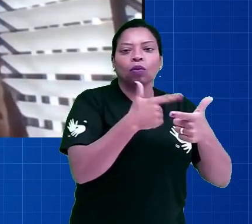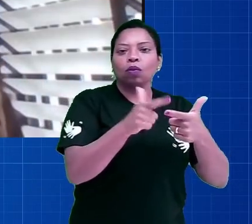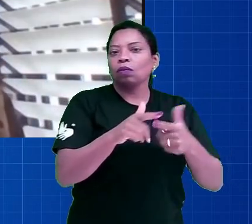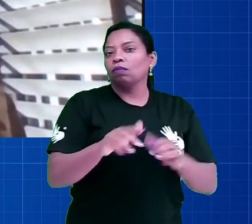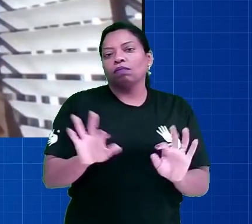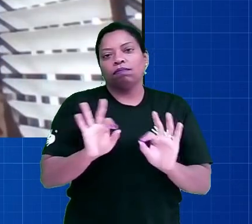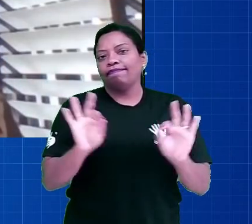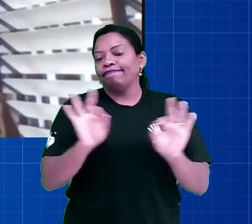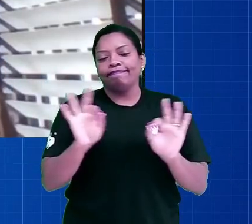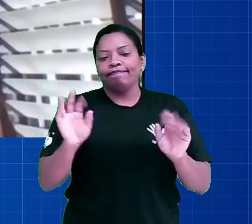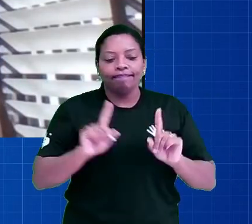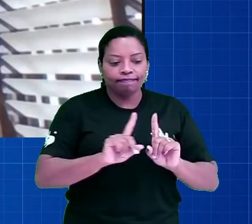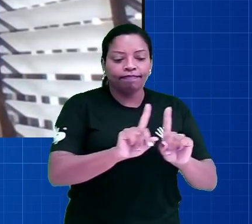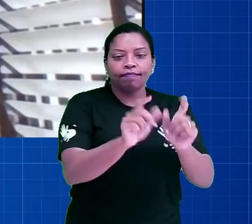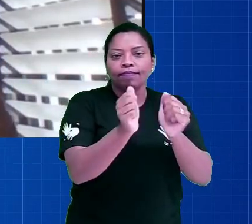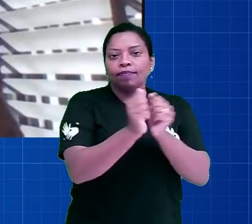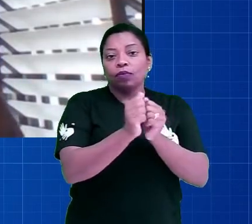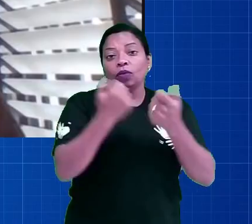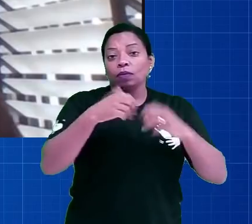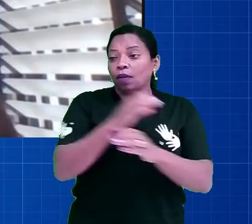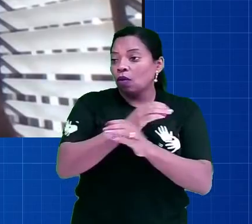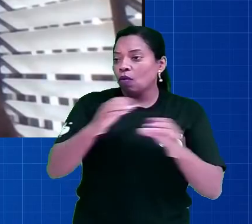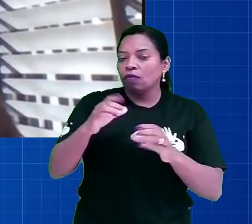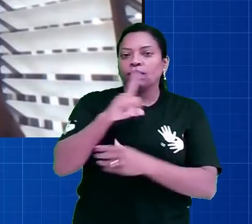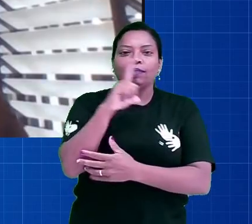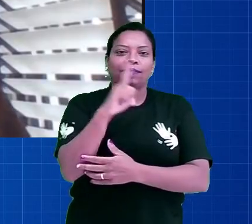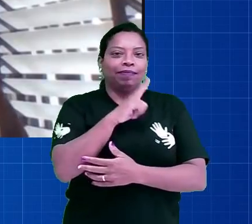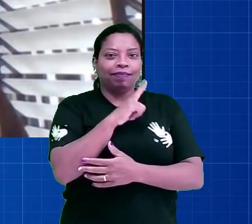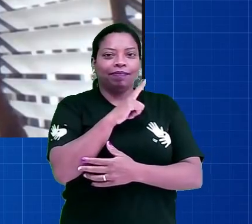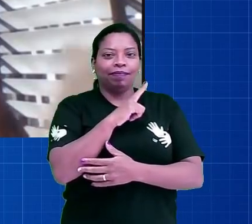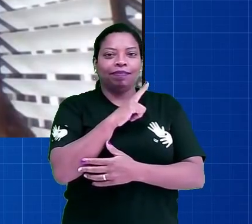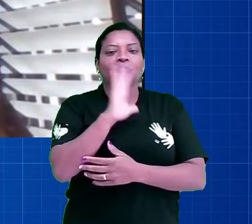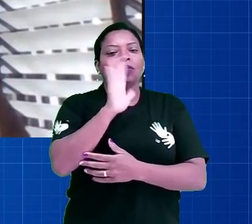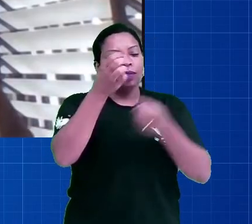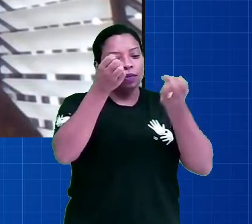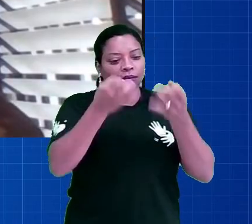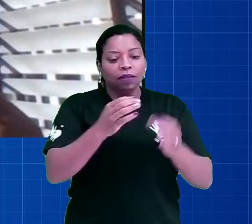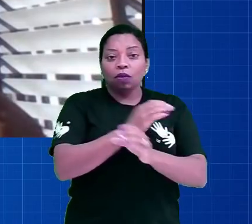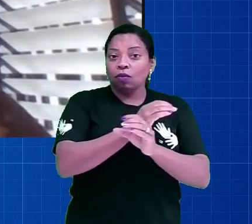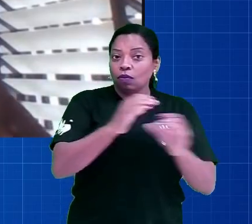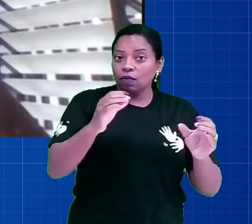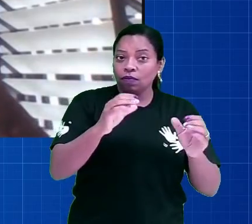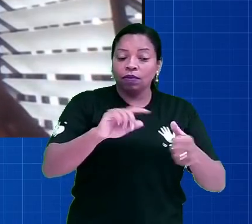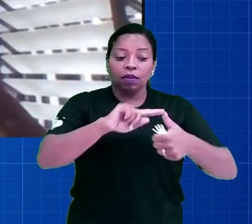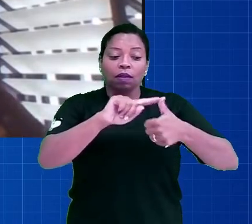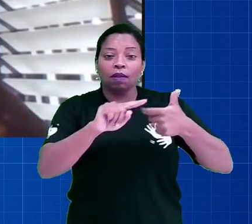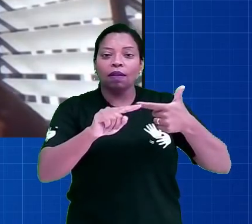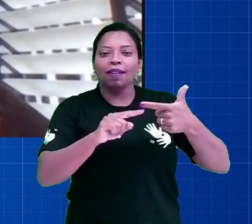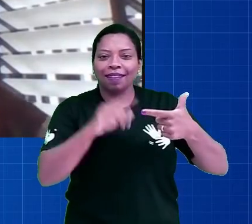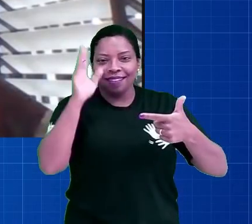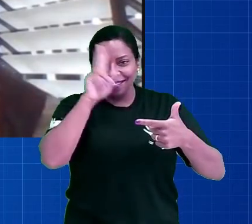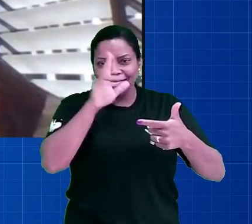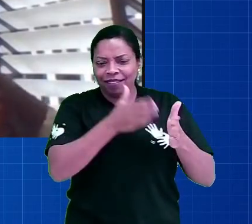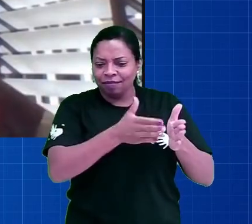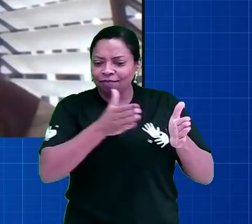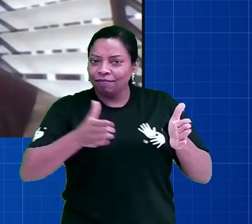área e vem resolver os problemas. Né? A partir do momento que essa confiança que a gente já comentou anteriormente, que